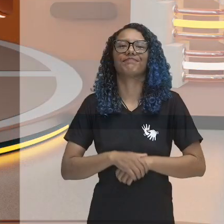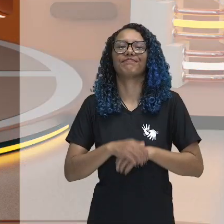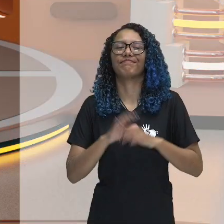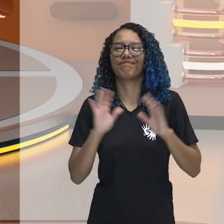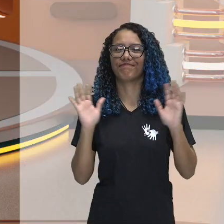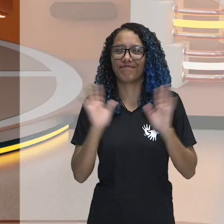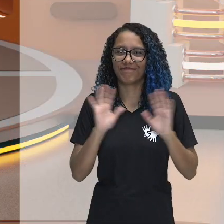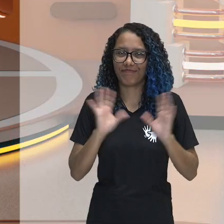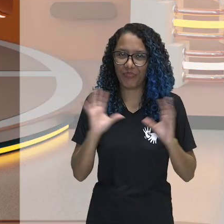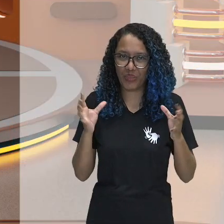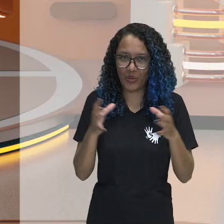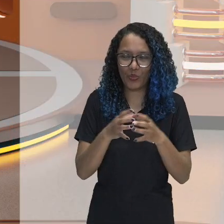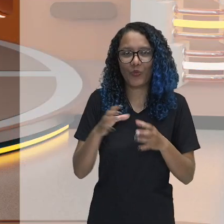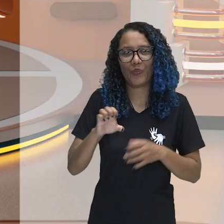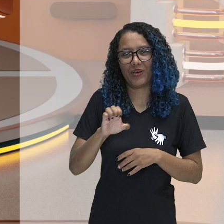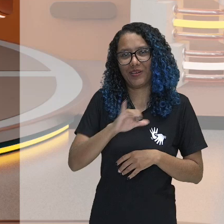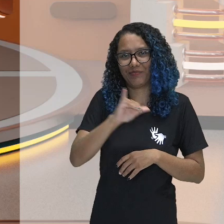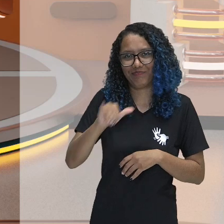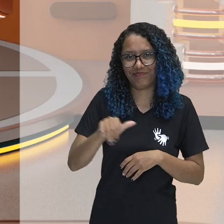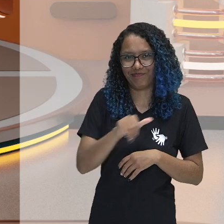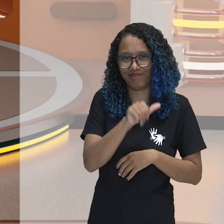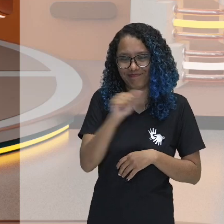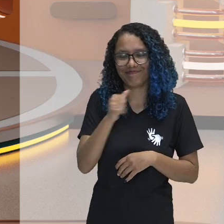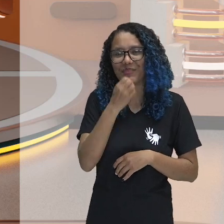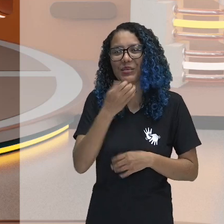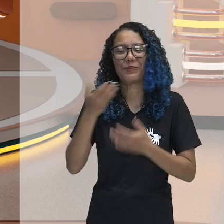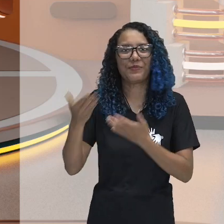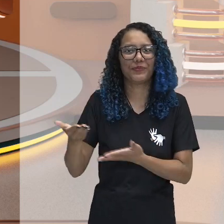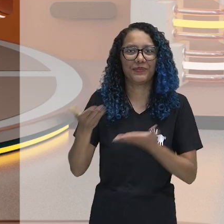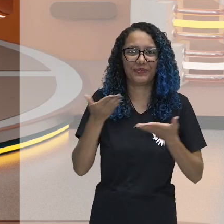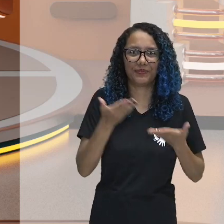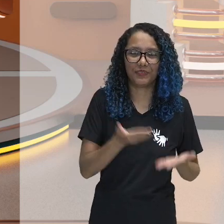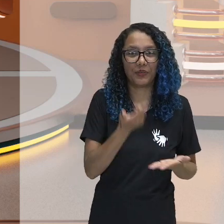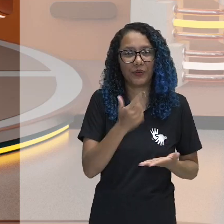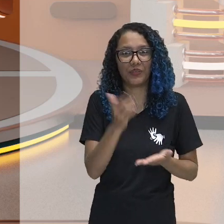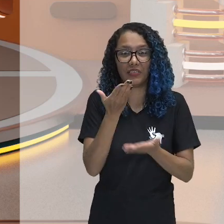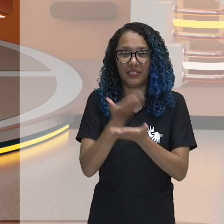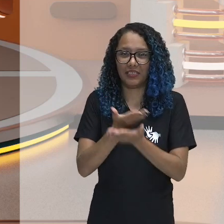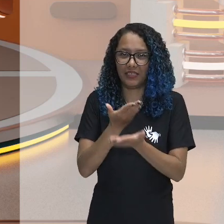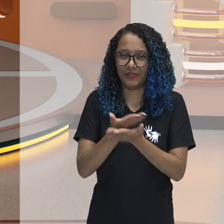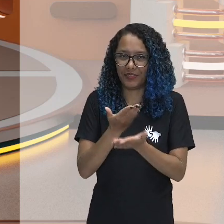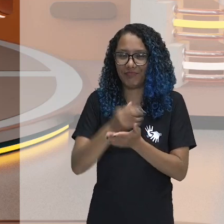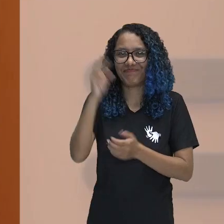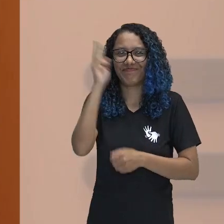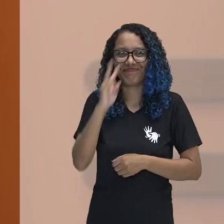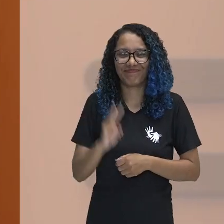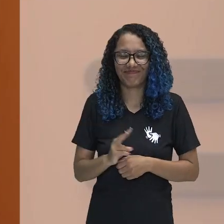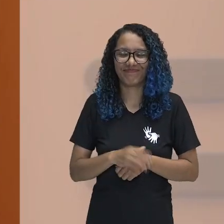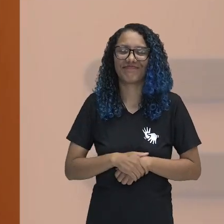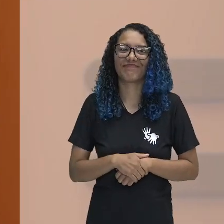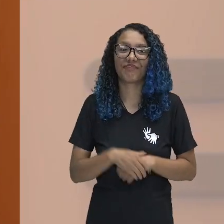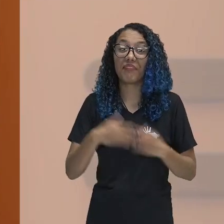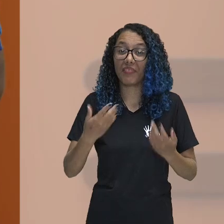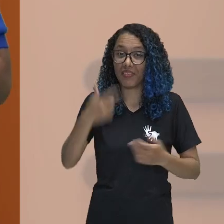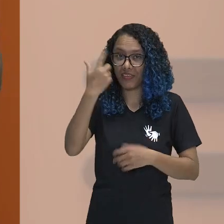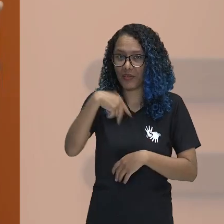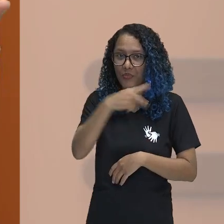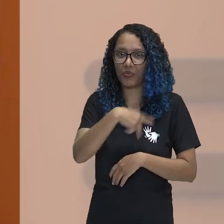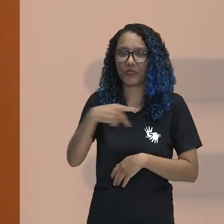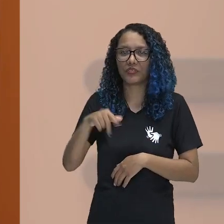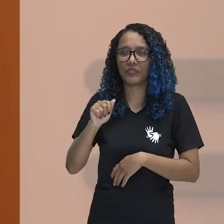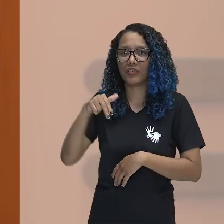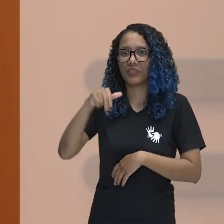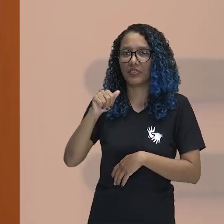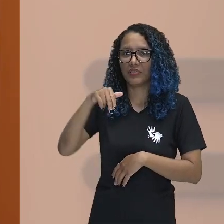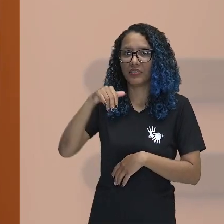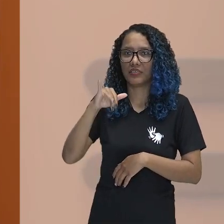Turminha boa da nossa educação de jovens e adultos, sejam bem-vindos a mais uma aula de História. Eu sou o professor